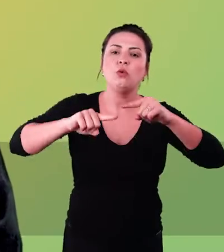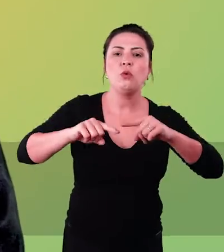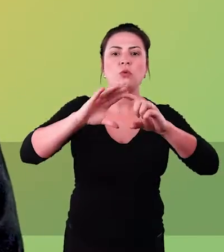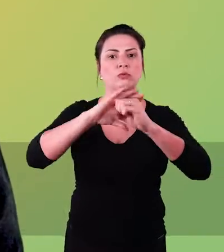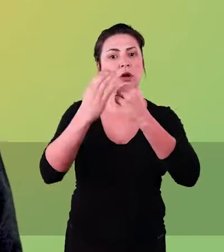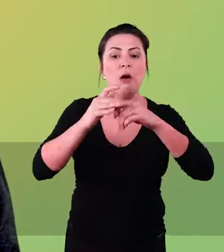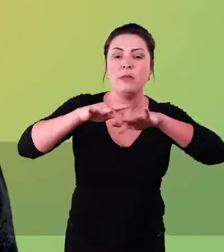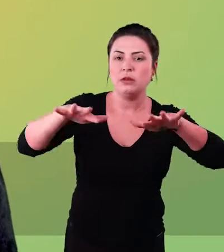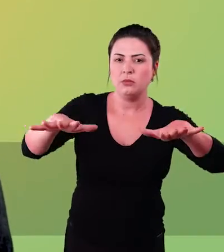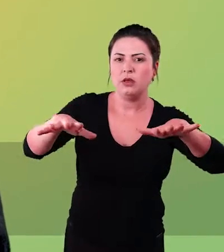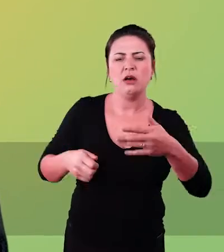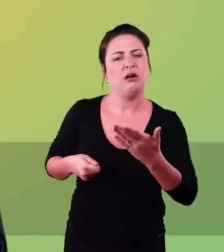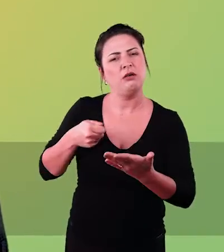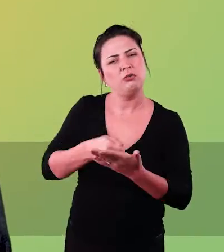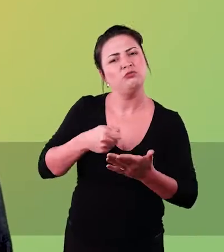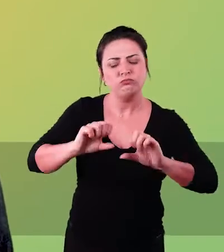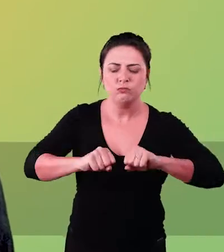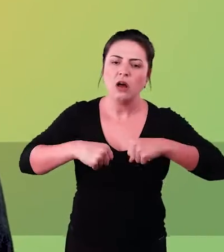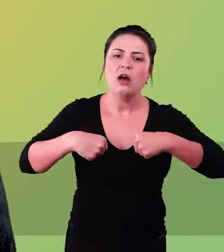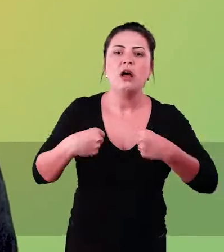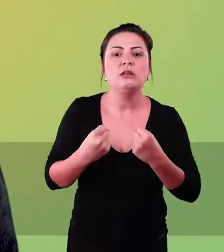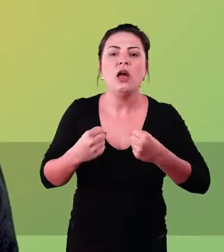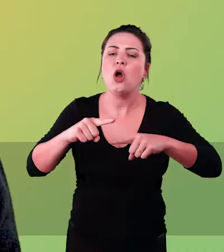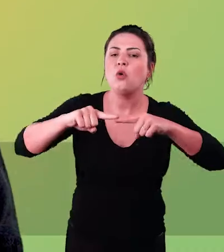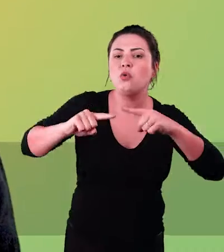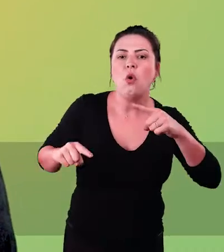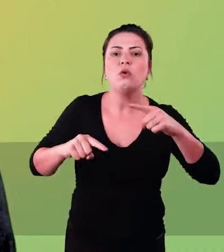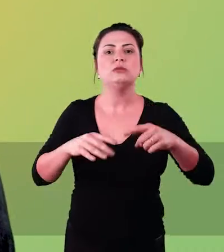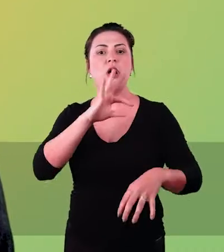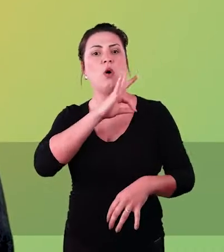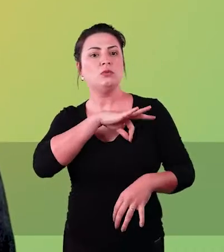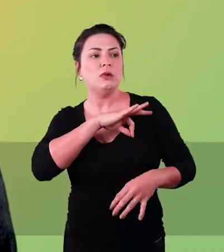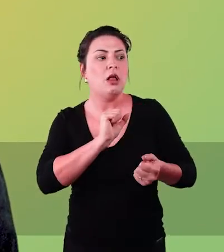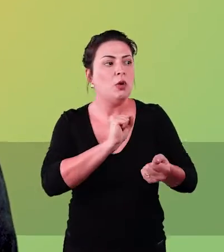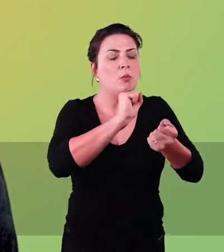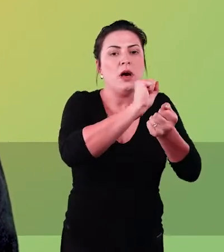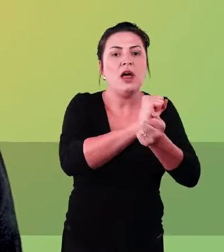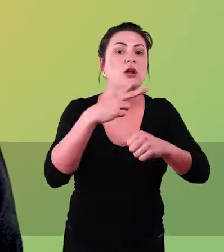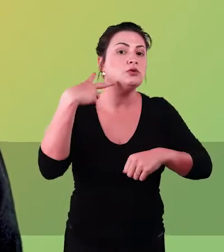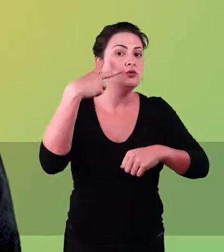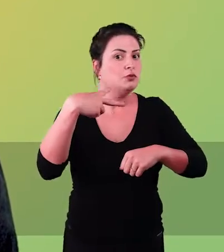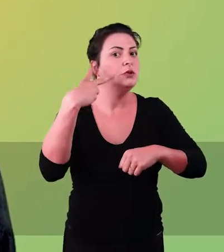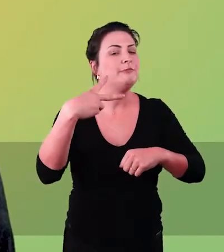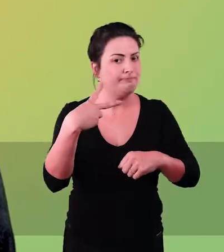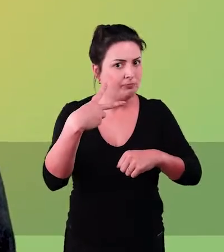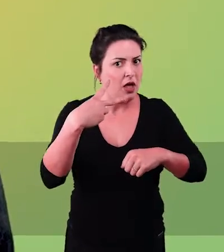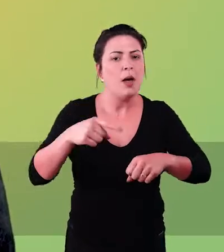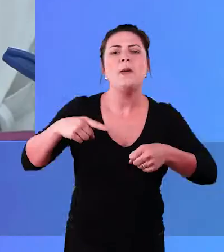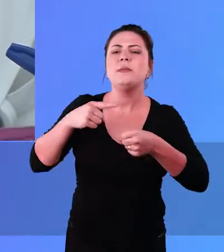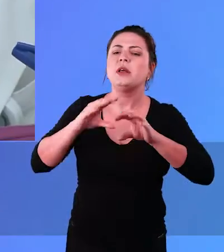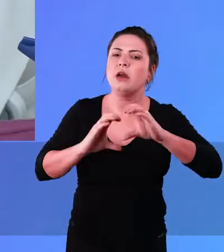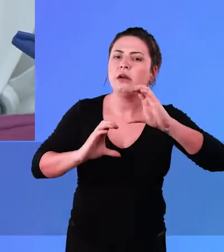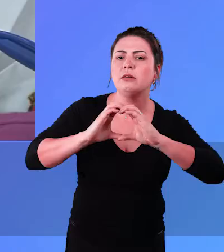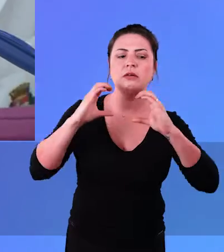período, votei a favor do congelamento de 30% do salário das vereadoras e vereadores, para que a Câmara e o